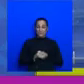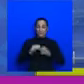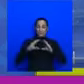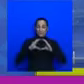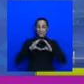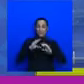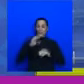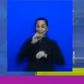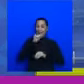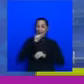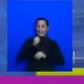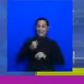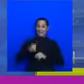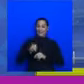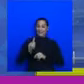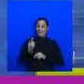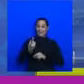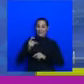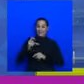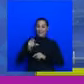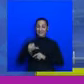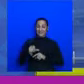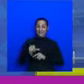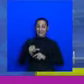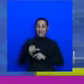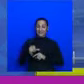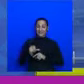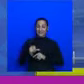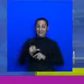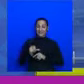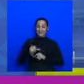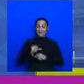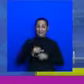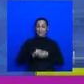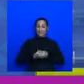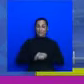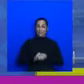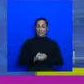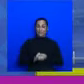Bola laranja, 19. Laranja número 19.